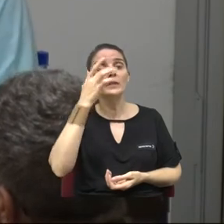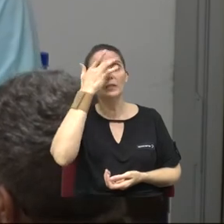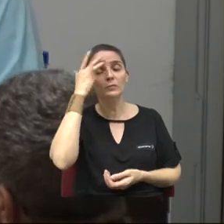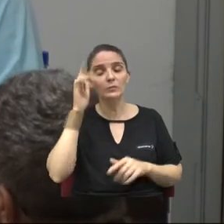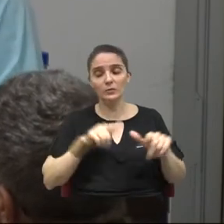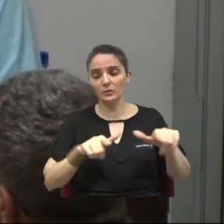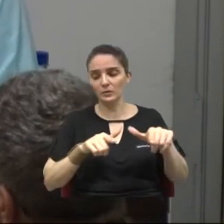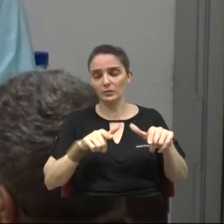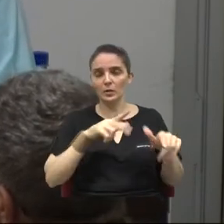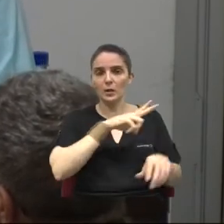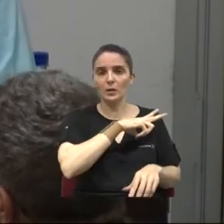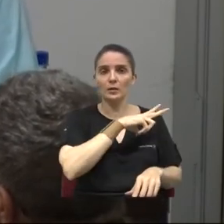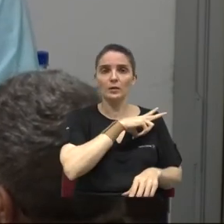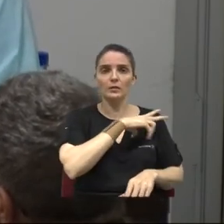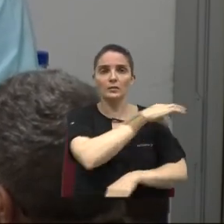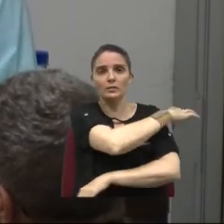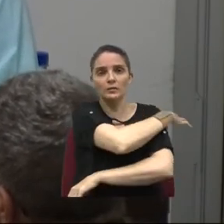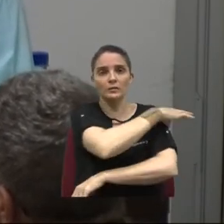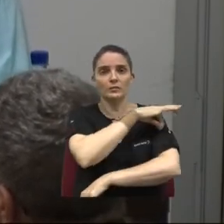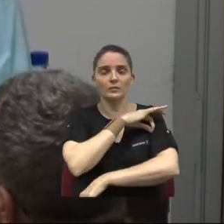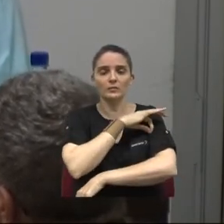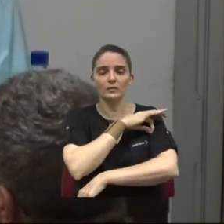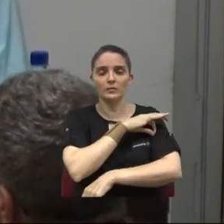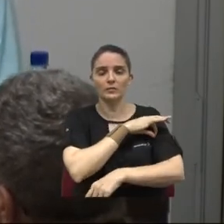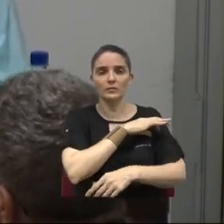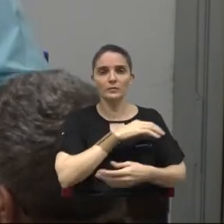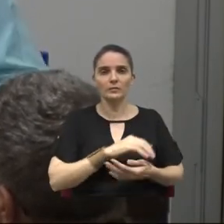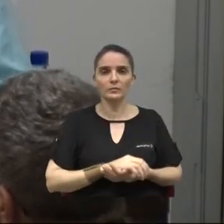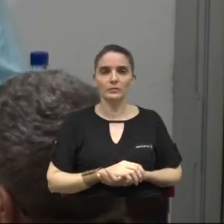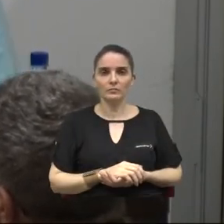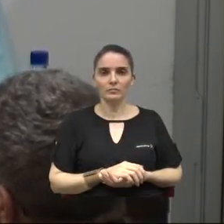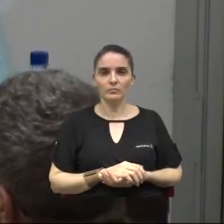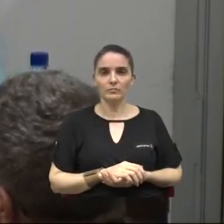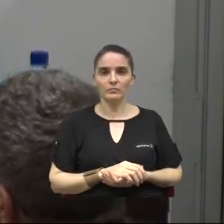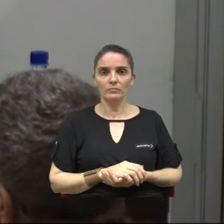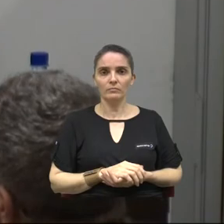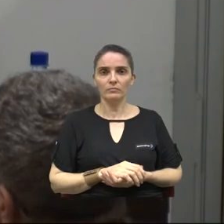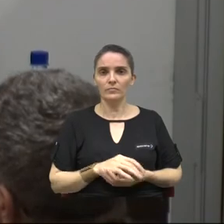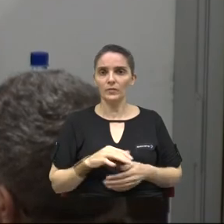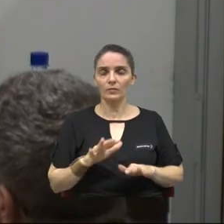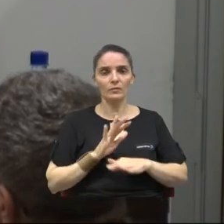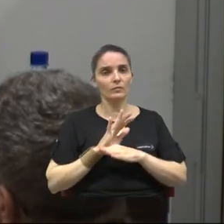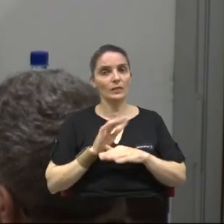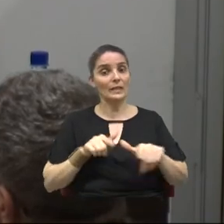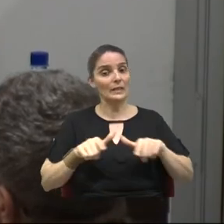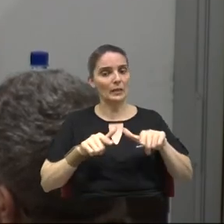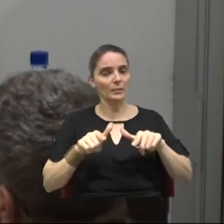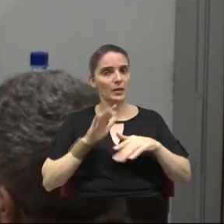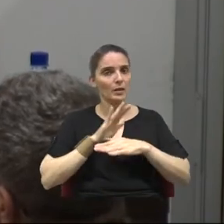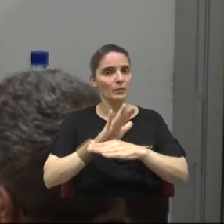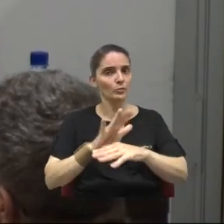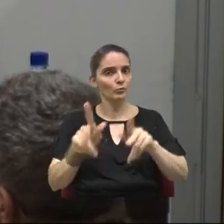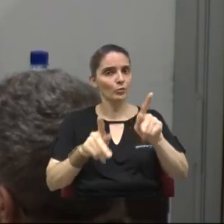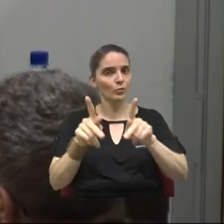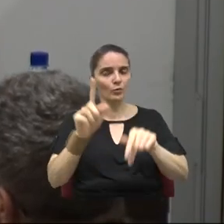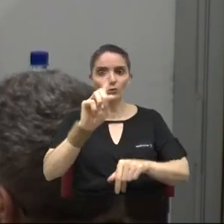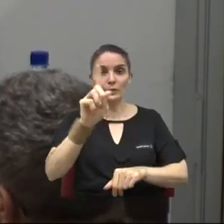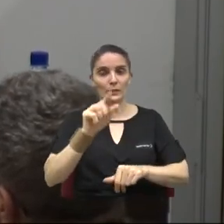assessor particular do prefeito. Ele não está para servir a população. Ele está para servir o